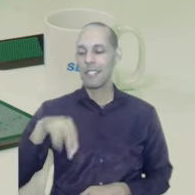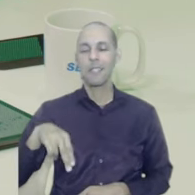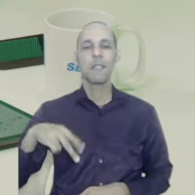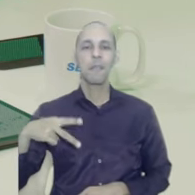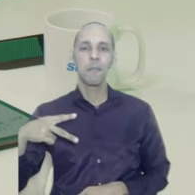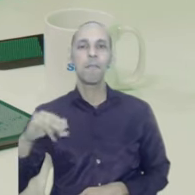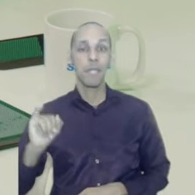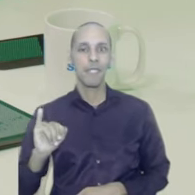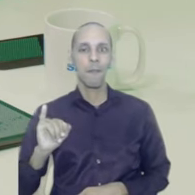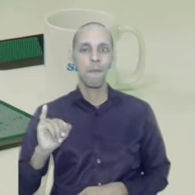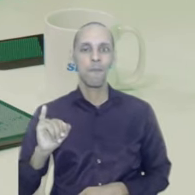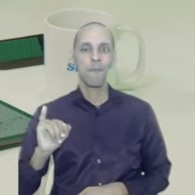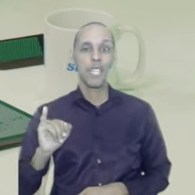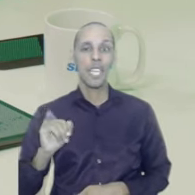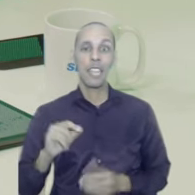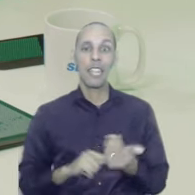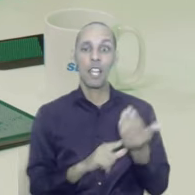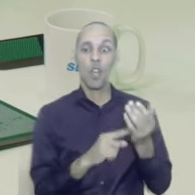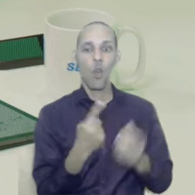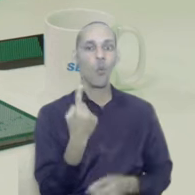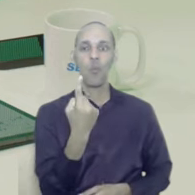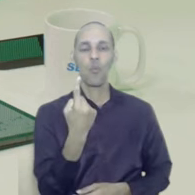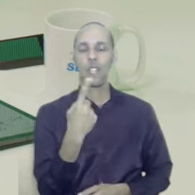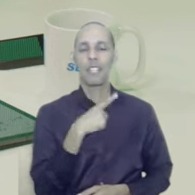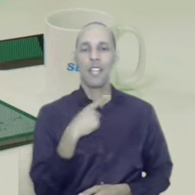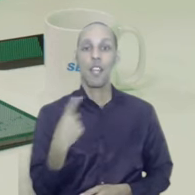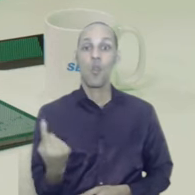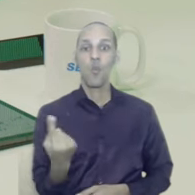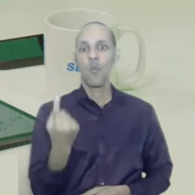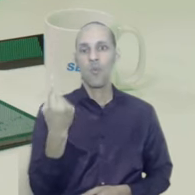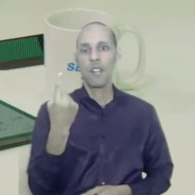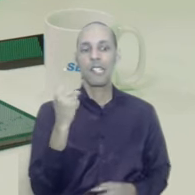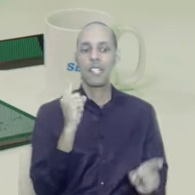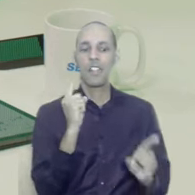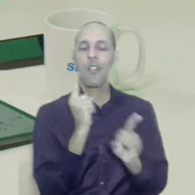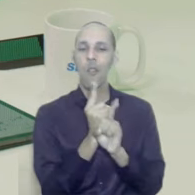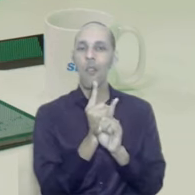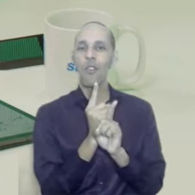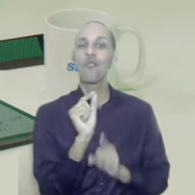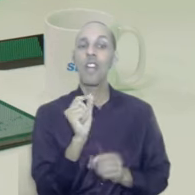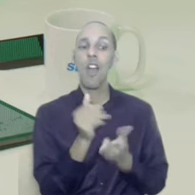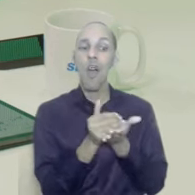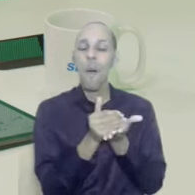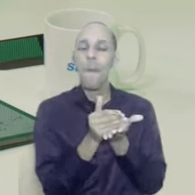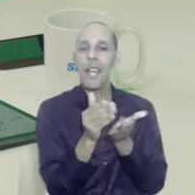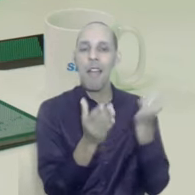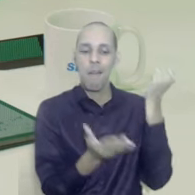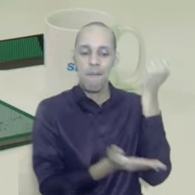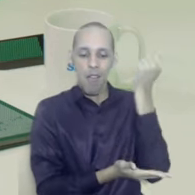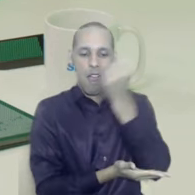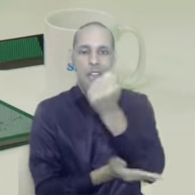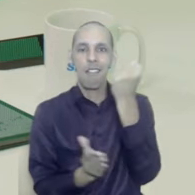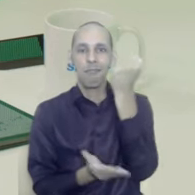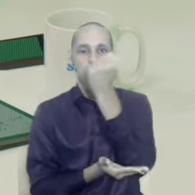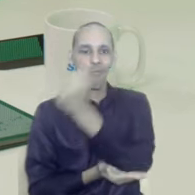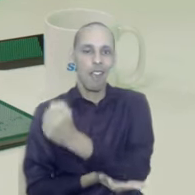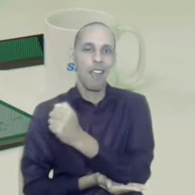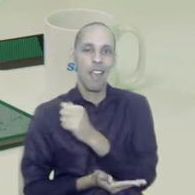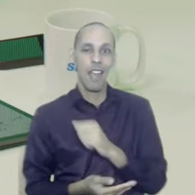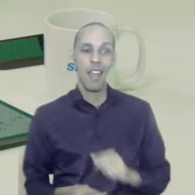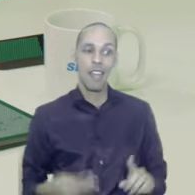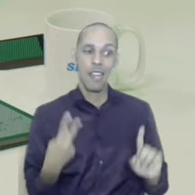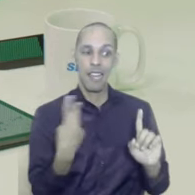única Onde eu consigo detectar o início de um desmatamento isso é importante pro produtor rural porque você